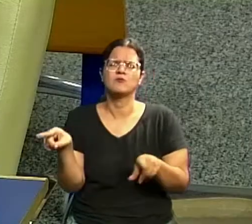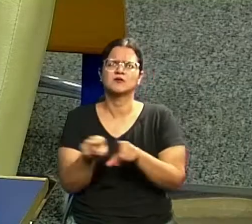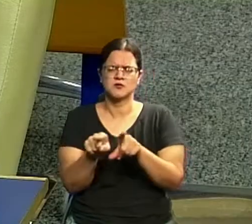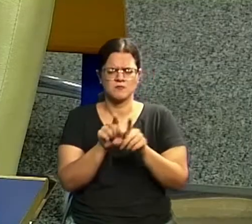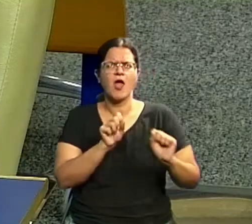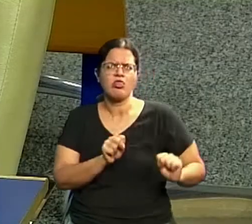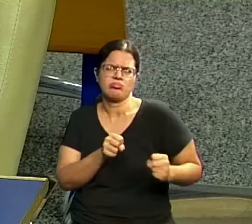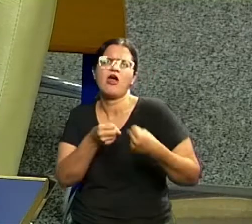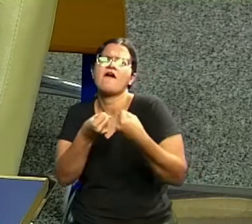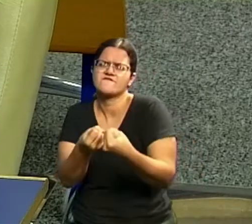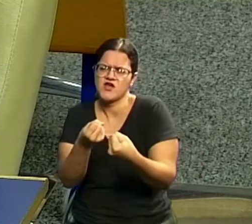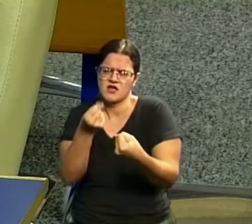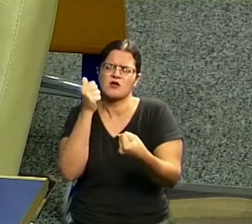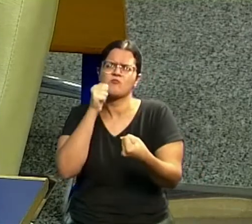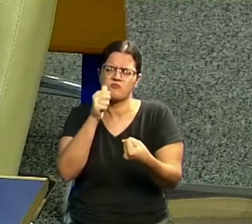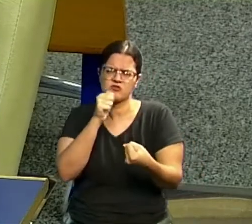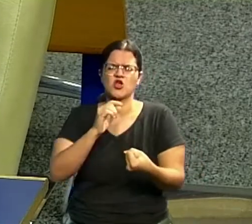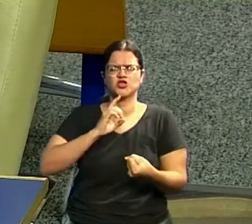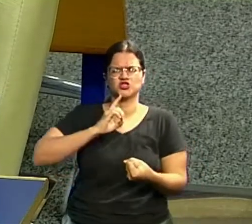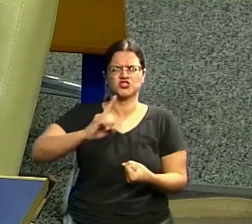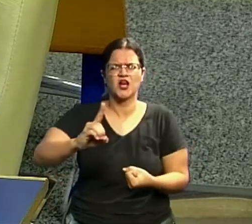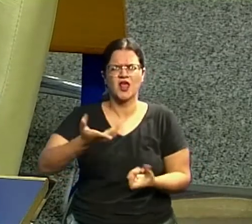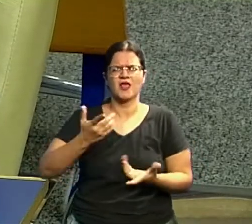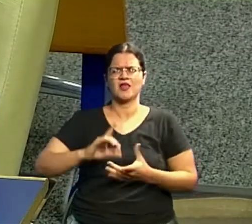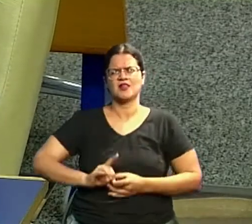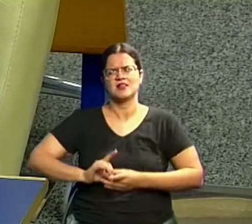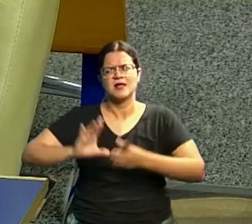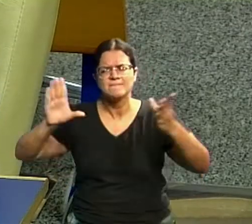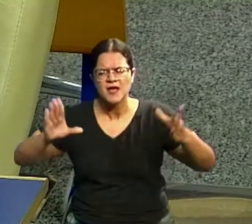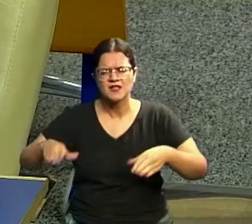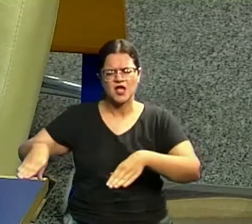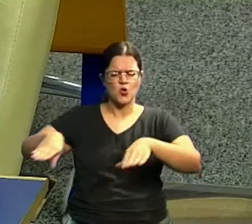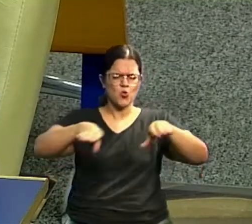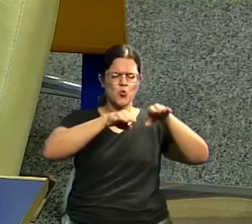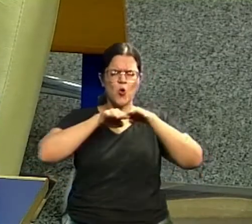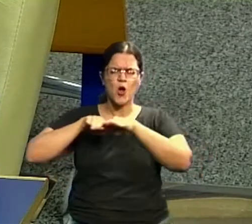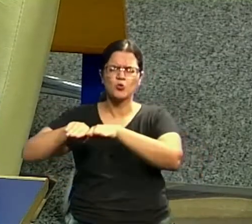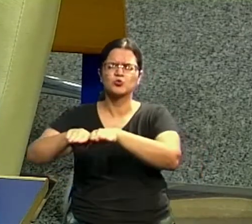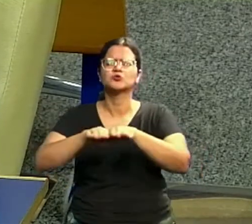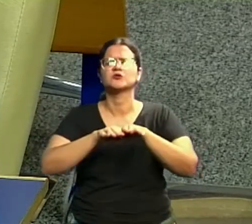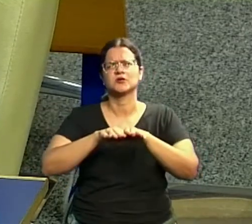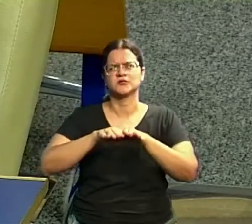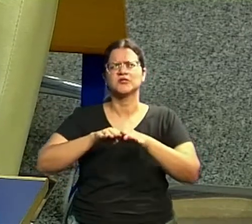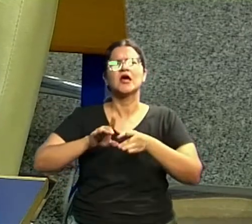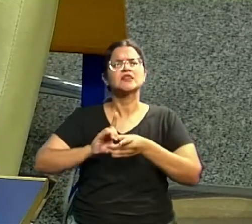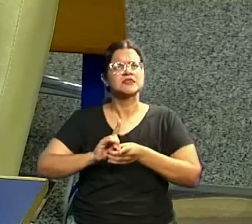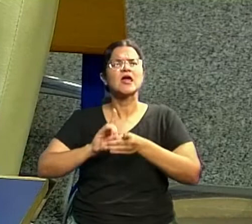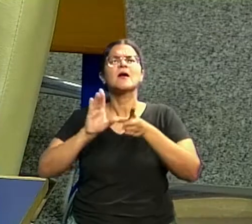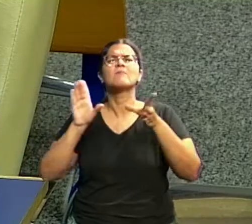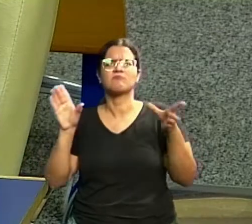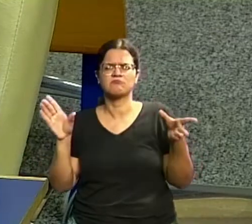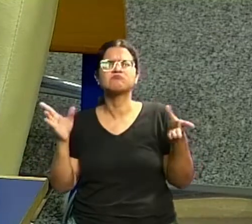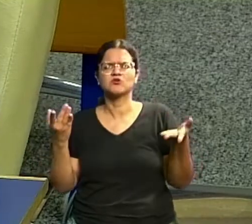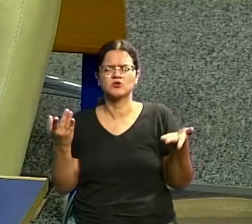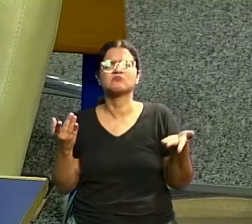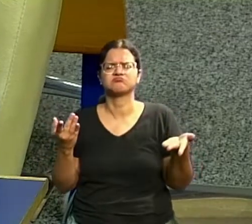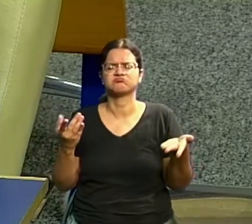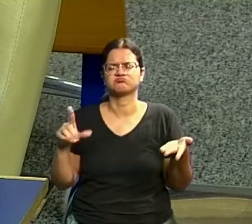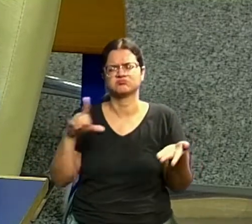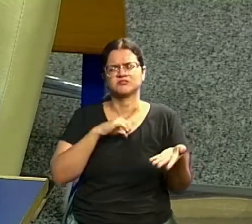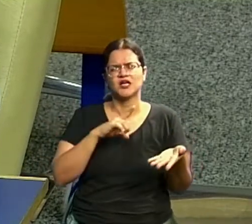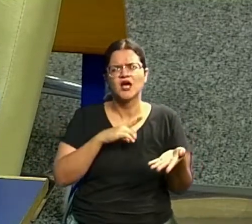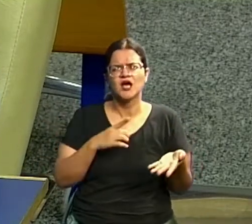que defendem essa causa, o direito, a liberdade, a igualdade, né, a democracia, a